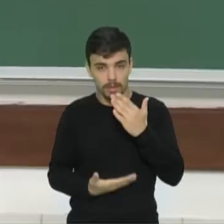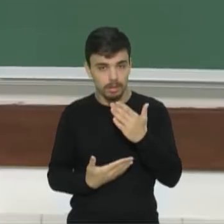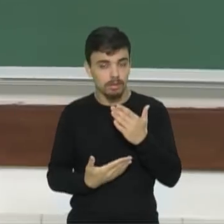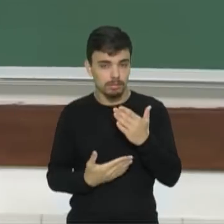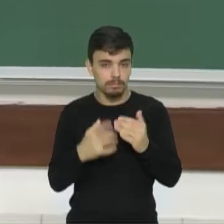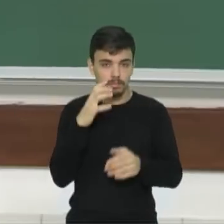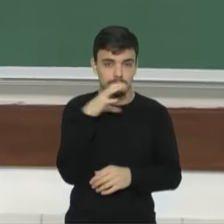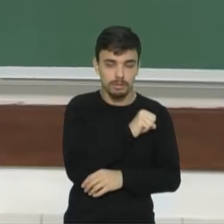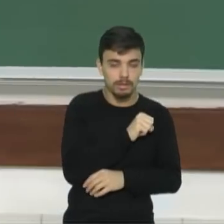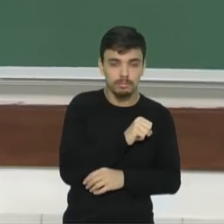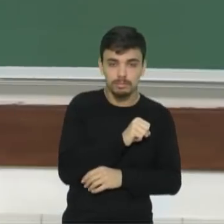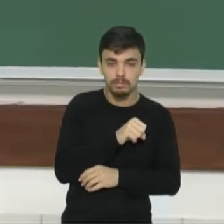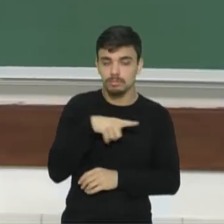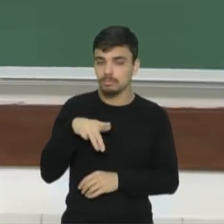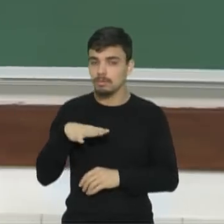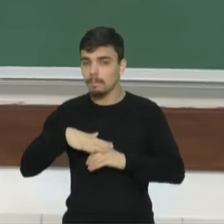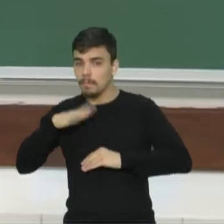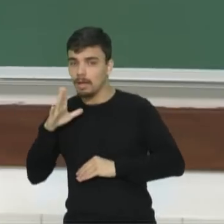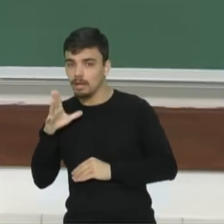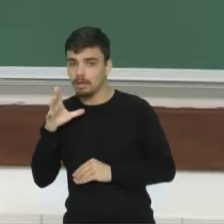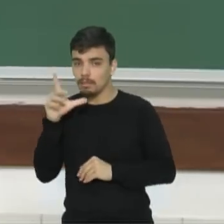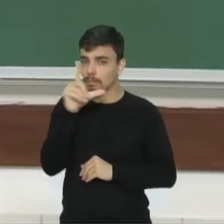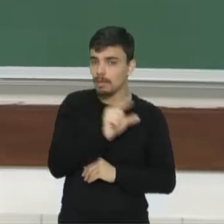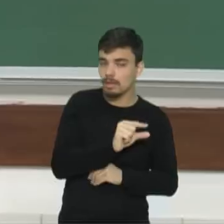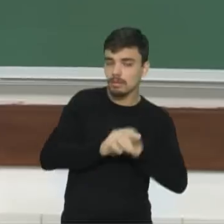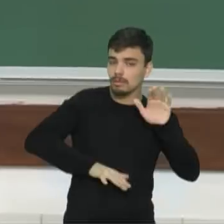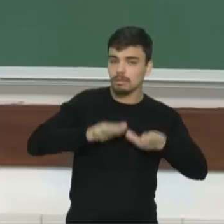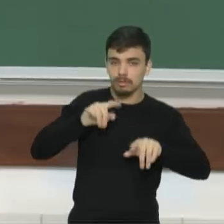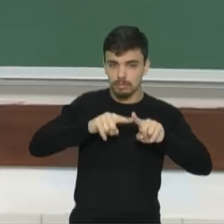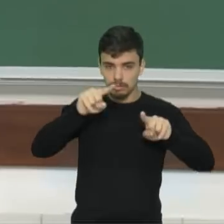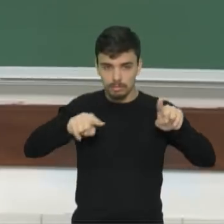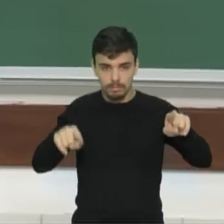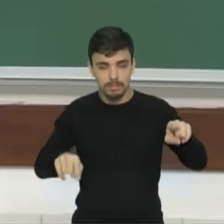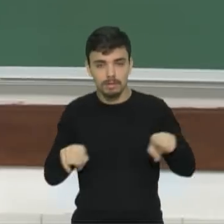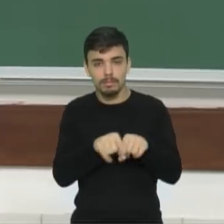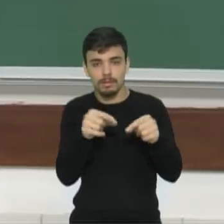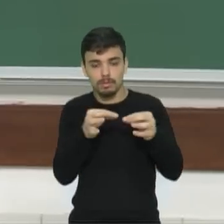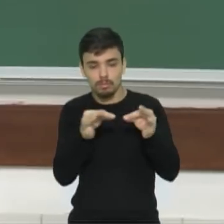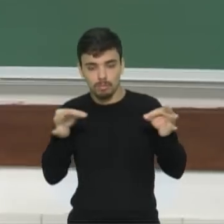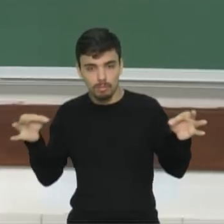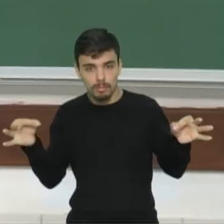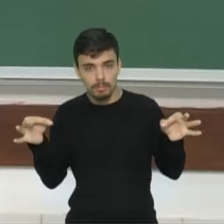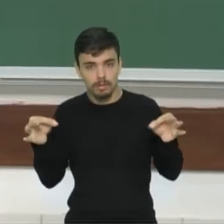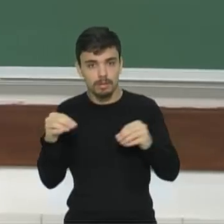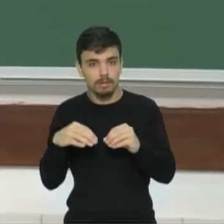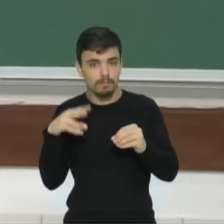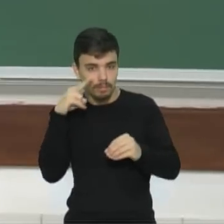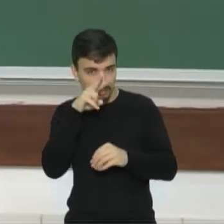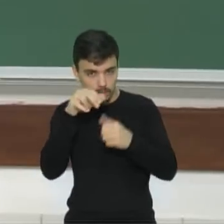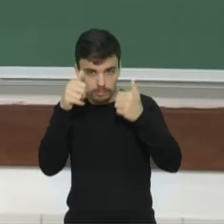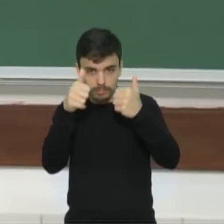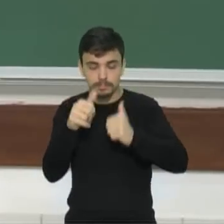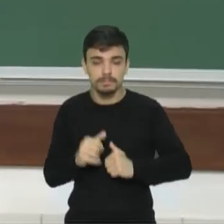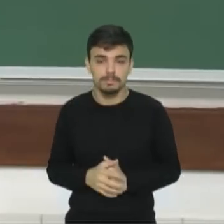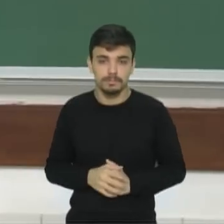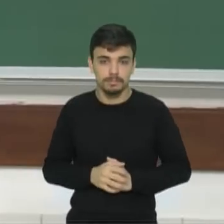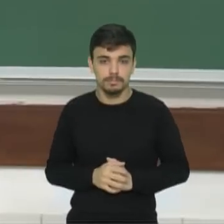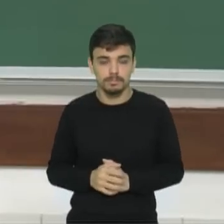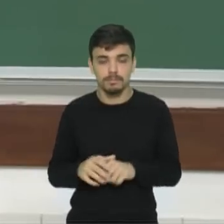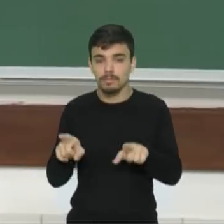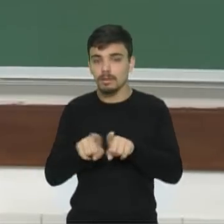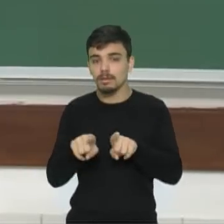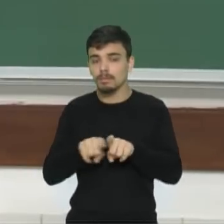mais, outras perdem menos velocidade. Isso varia conforme a frequência e o comprimento da onda. E aí, ela muda